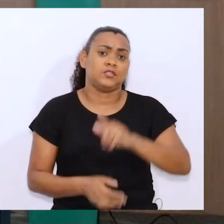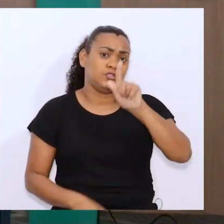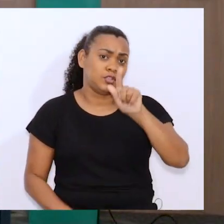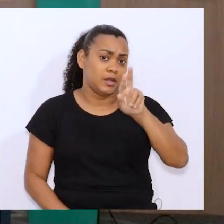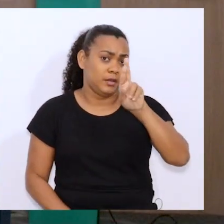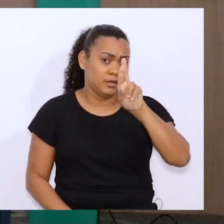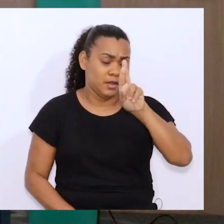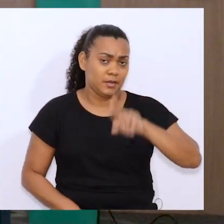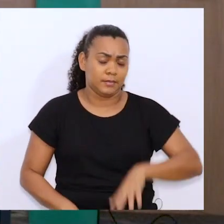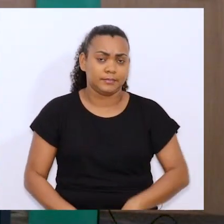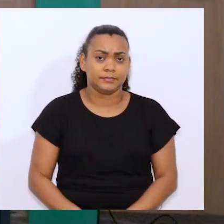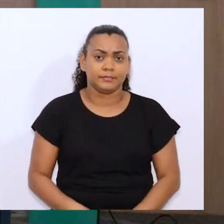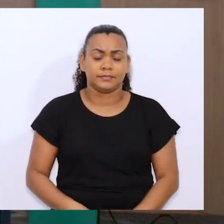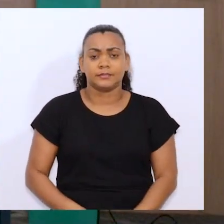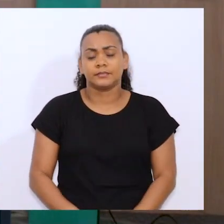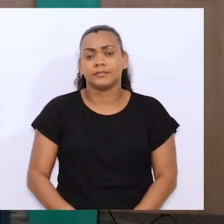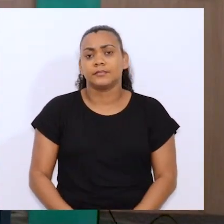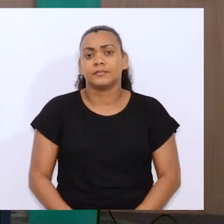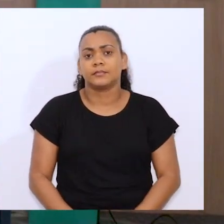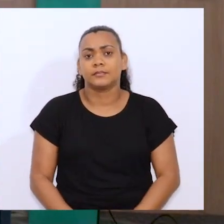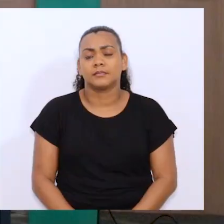G, R.